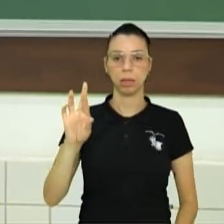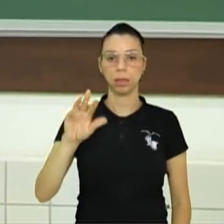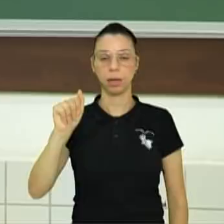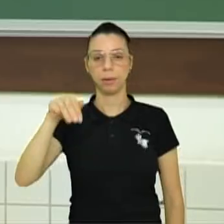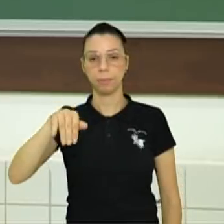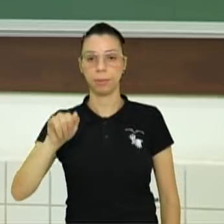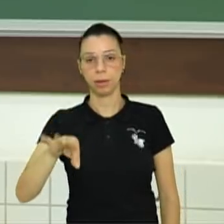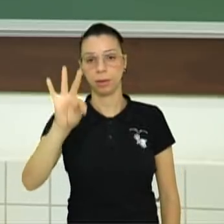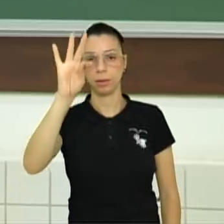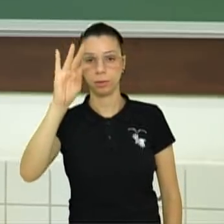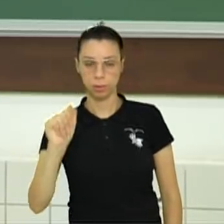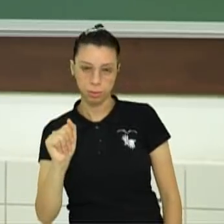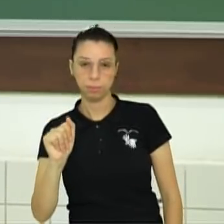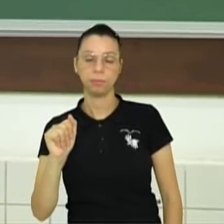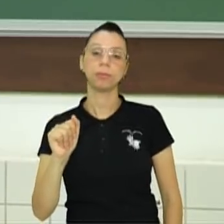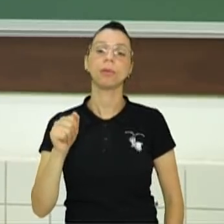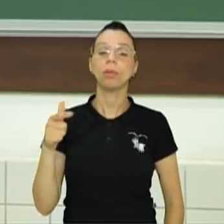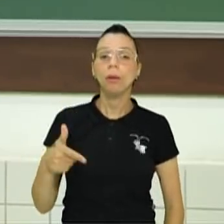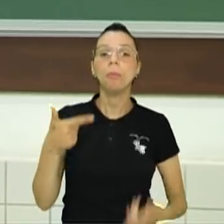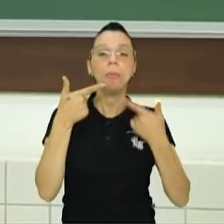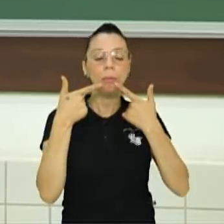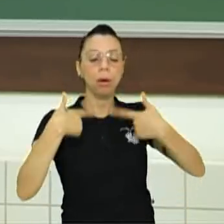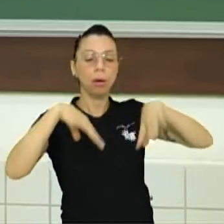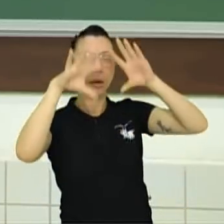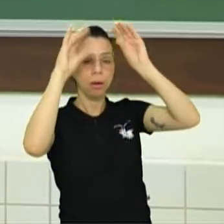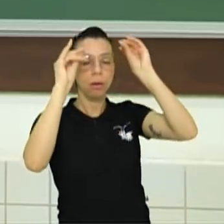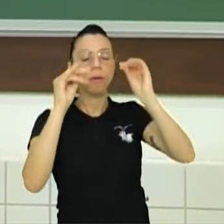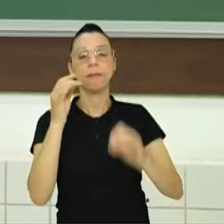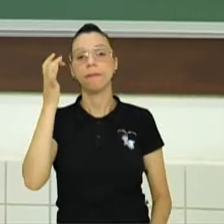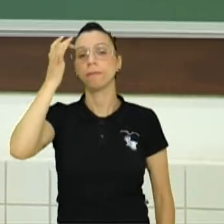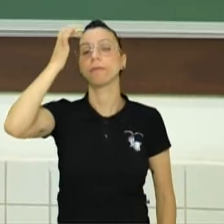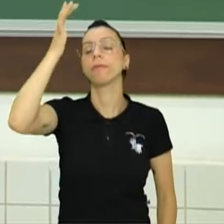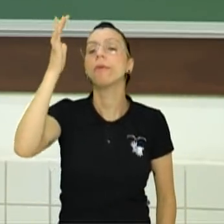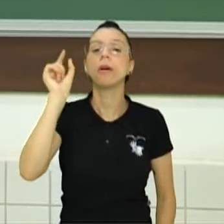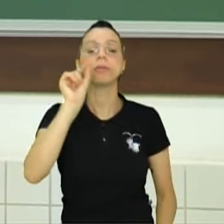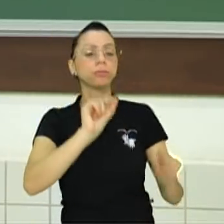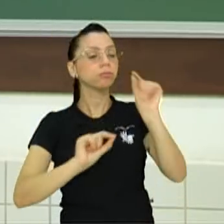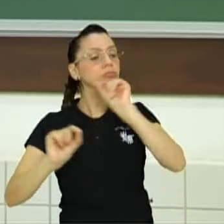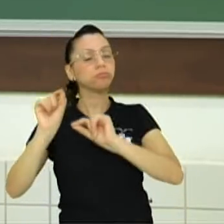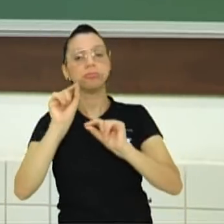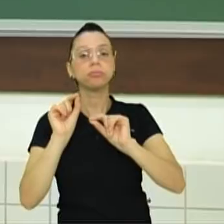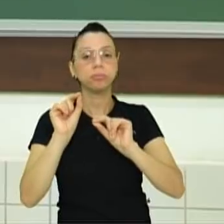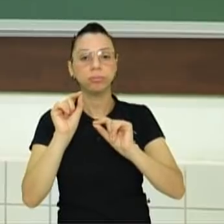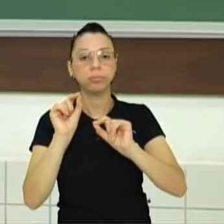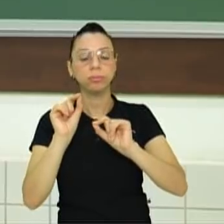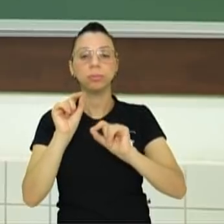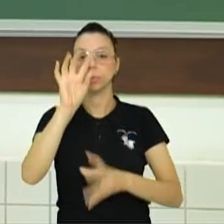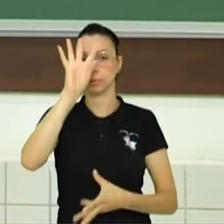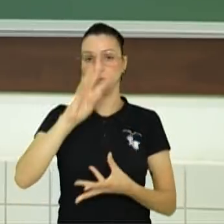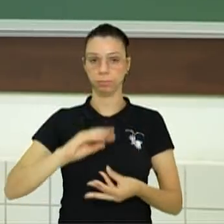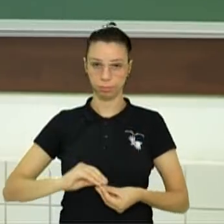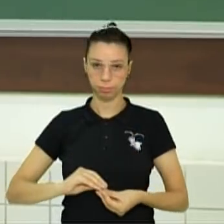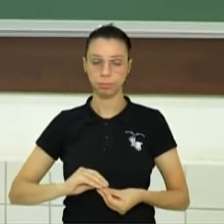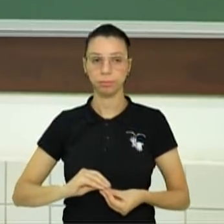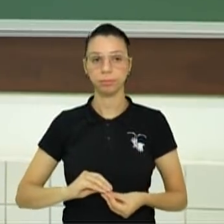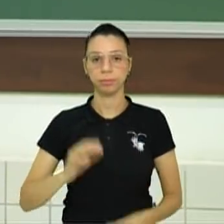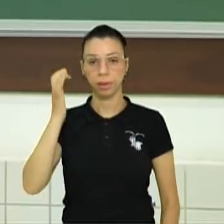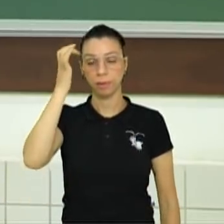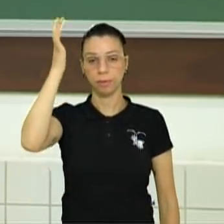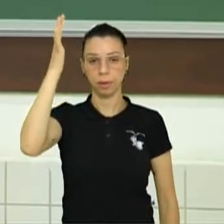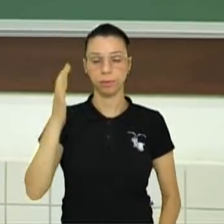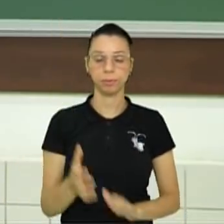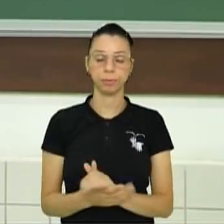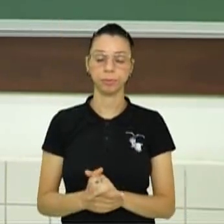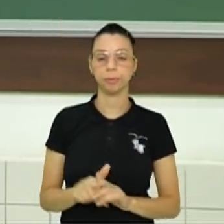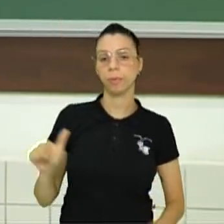Kabuki. Ele tem uma linguagem fácil de compreensão, tá? Um